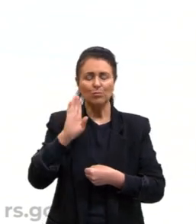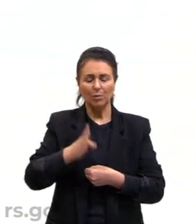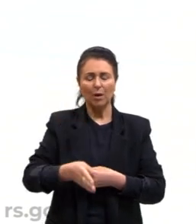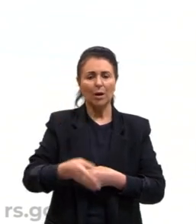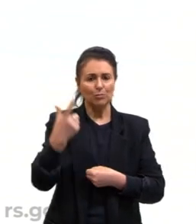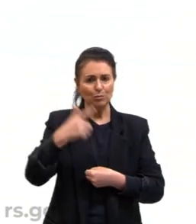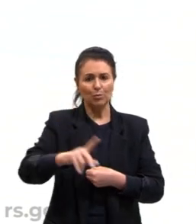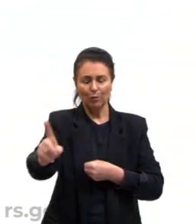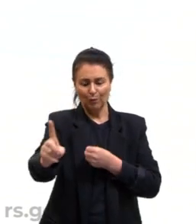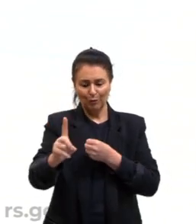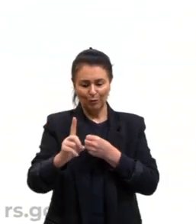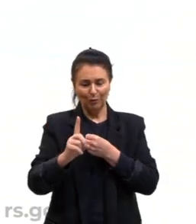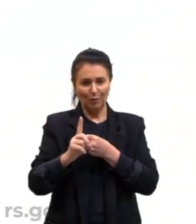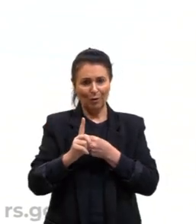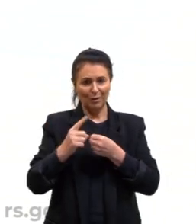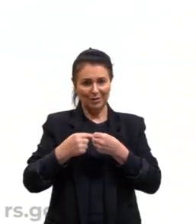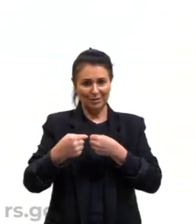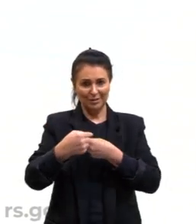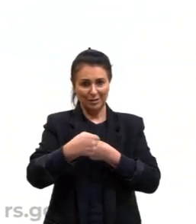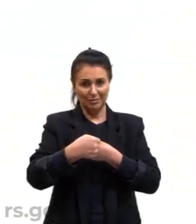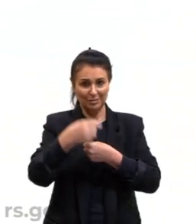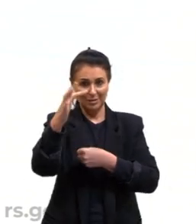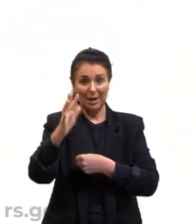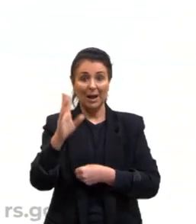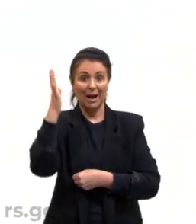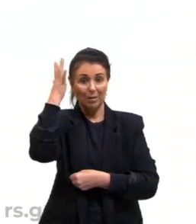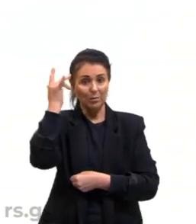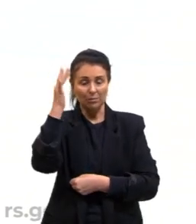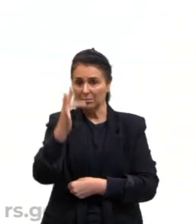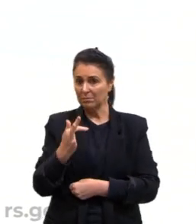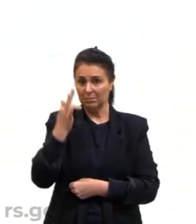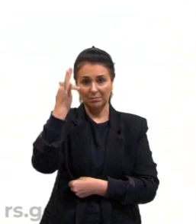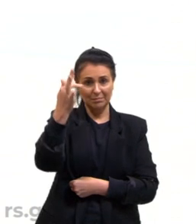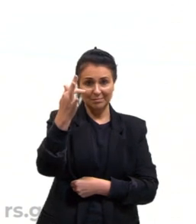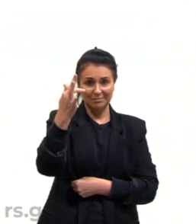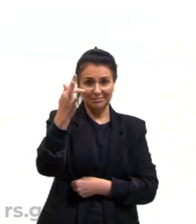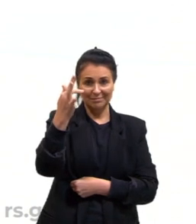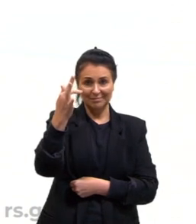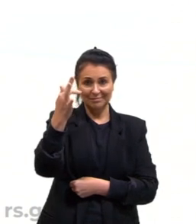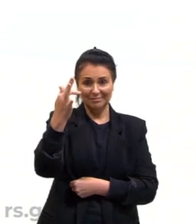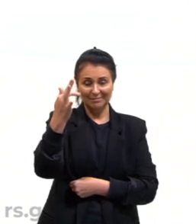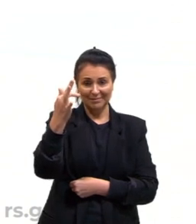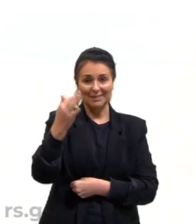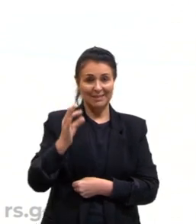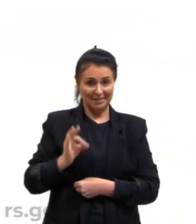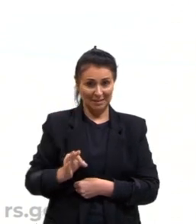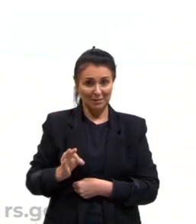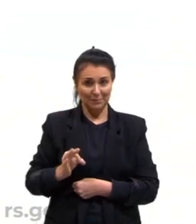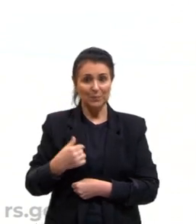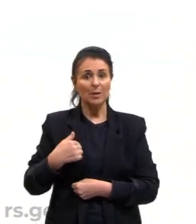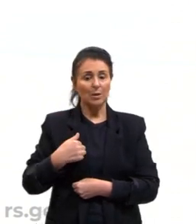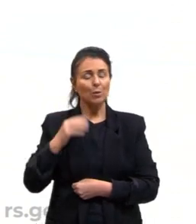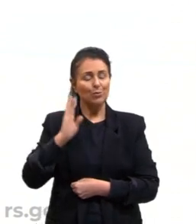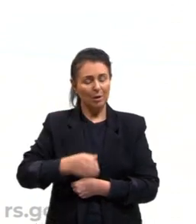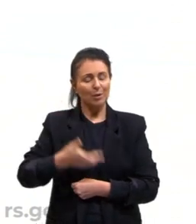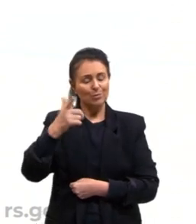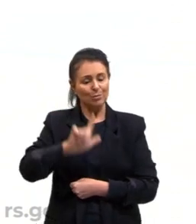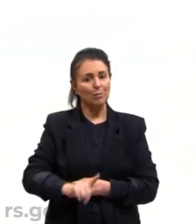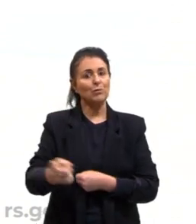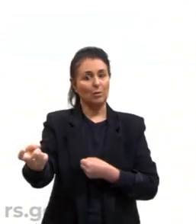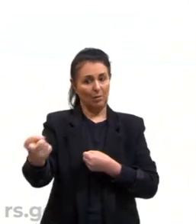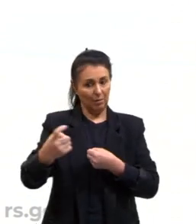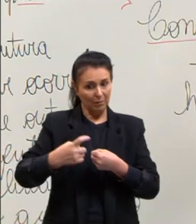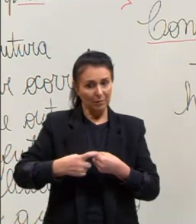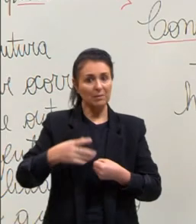volta à minha cidade amanhã é futuro certo amanhã e futuro e eu já estarei de volta